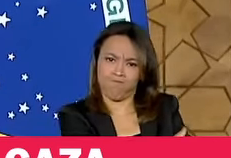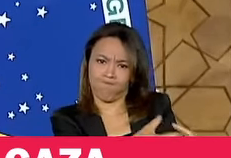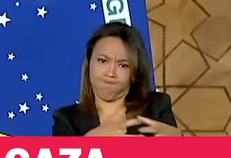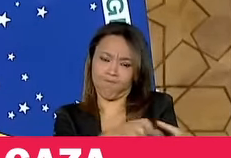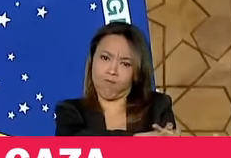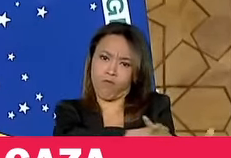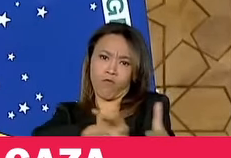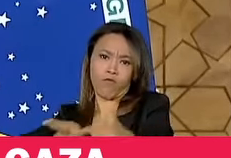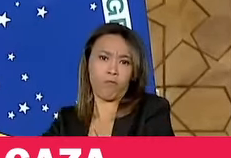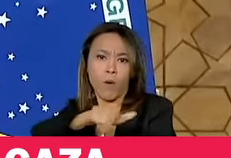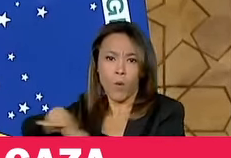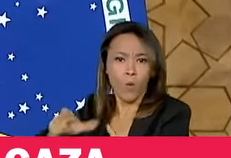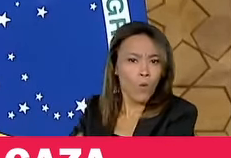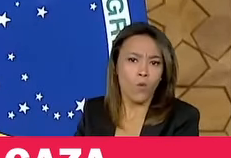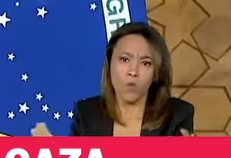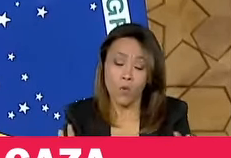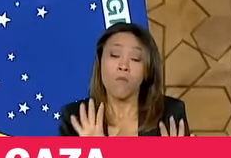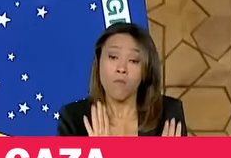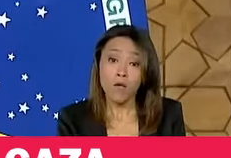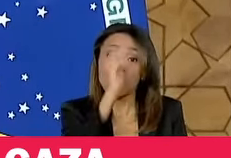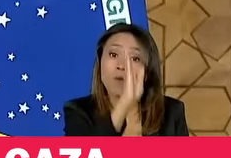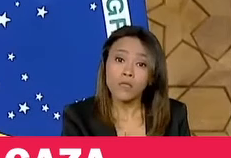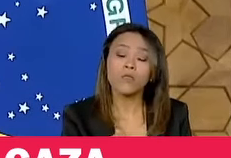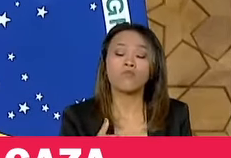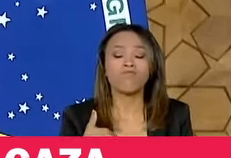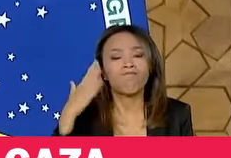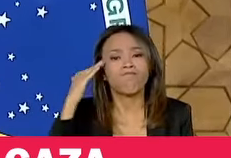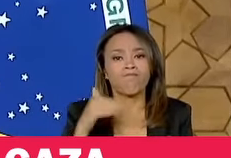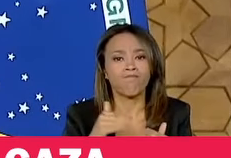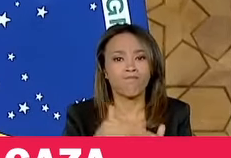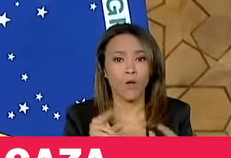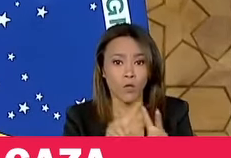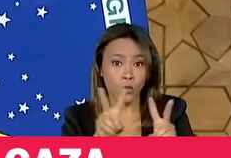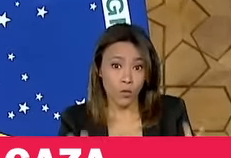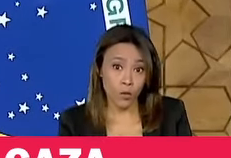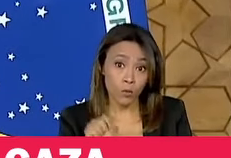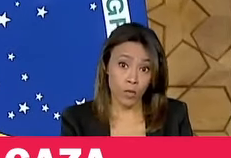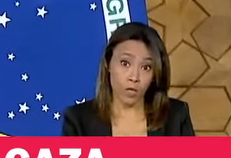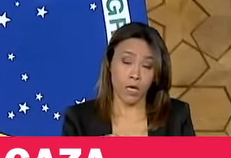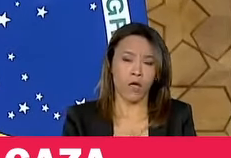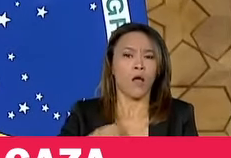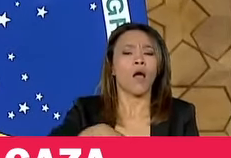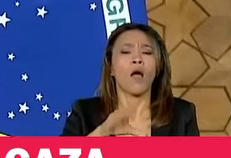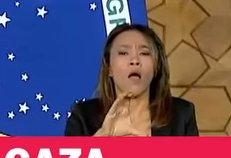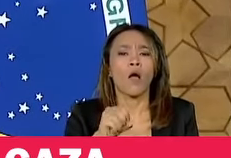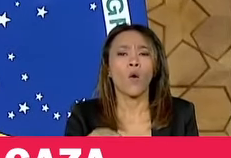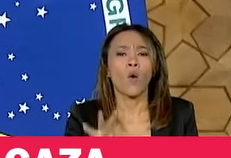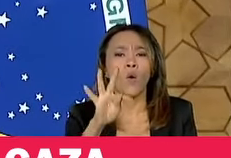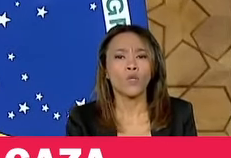outros, o Brasil se manifestou em apoio ao processo instaurado na Corte Internacional da Justiça pela África do